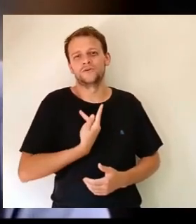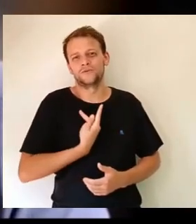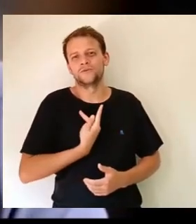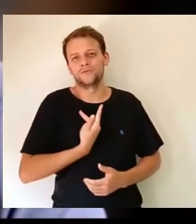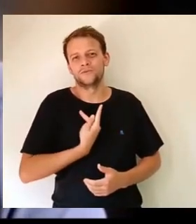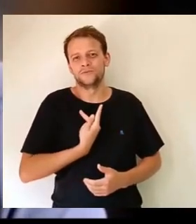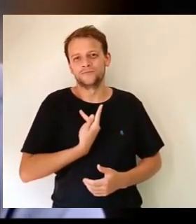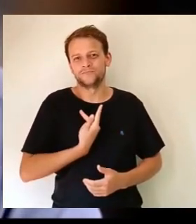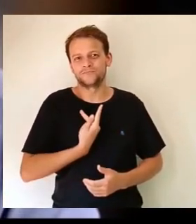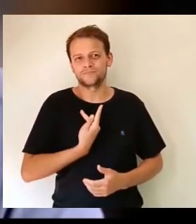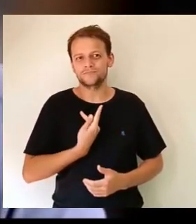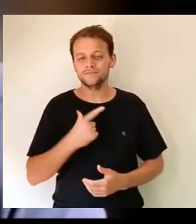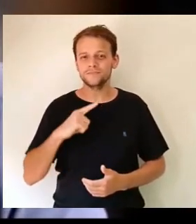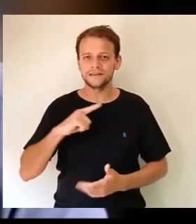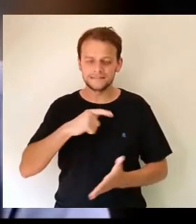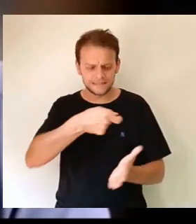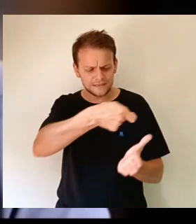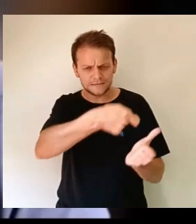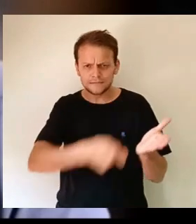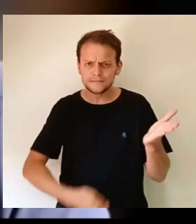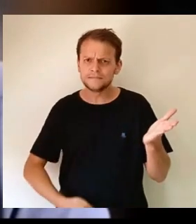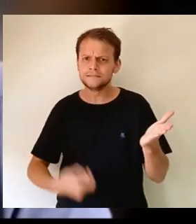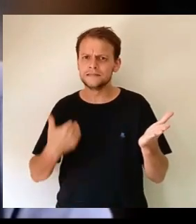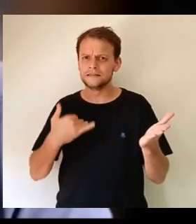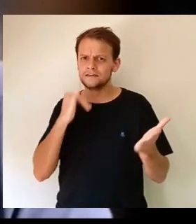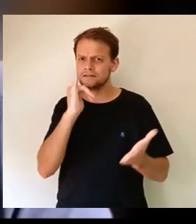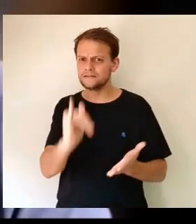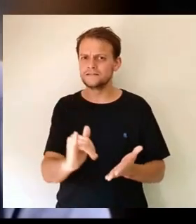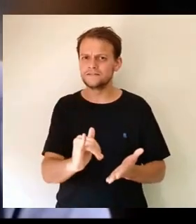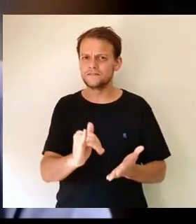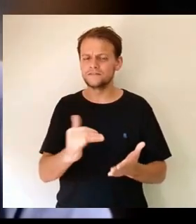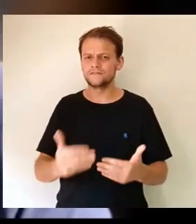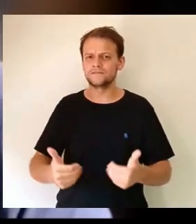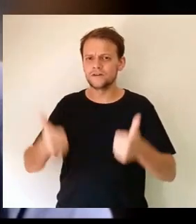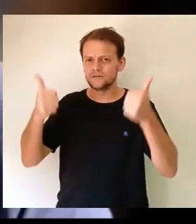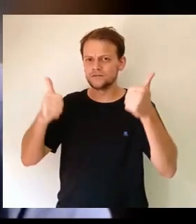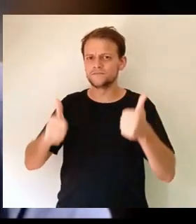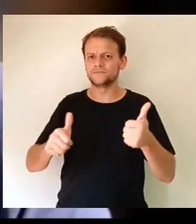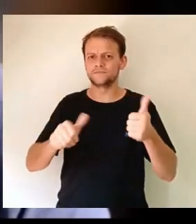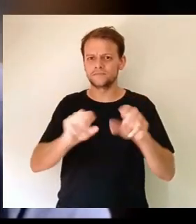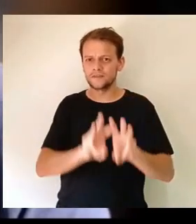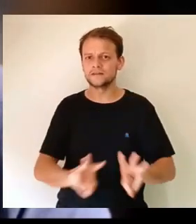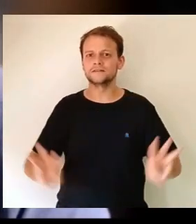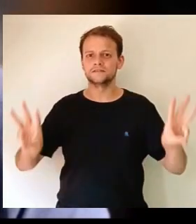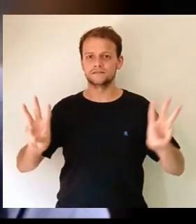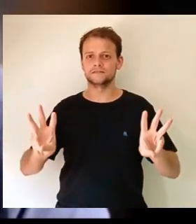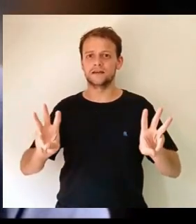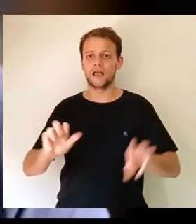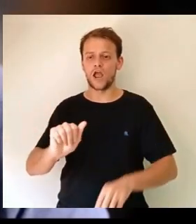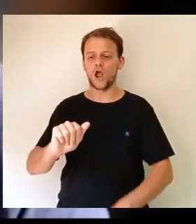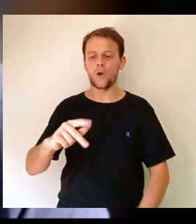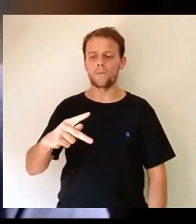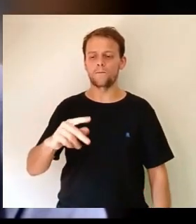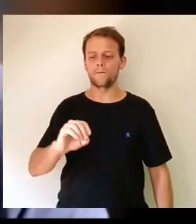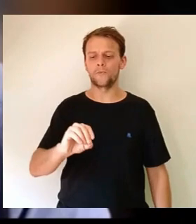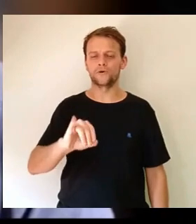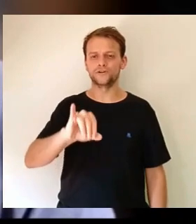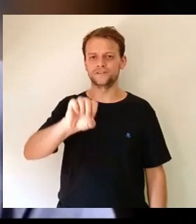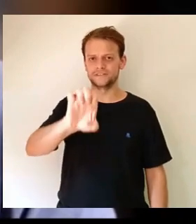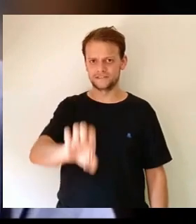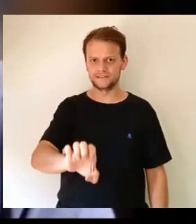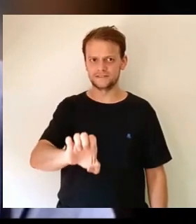pontuou algumas coisas que depois estão até escritas no depois eu falo melhor, no site do